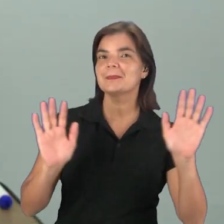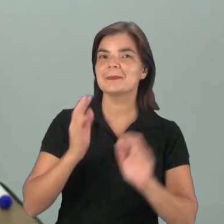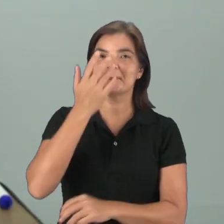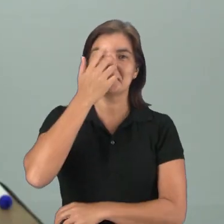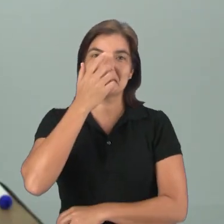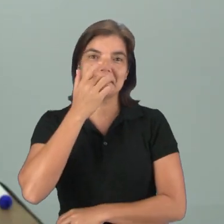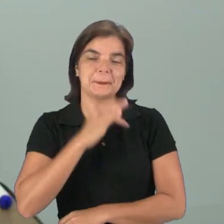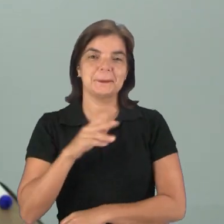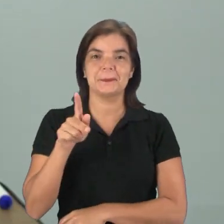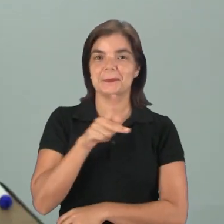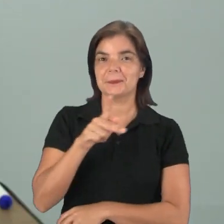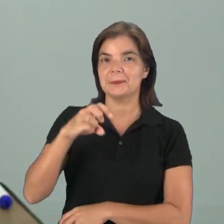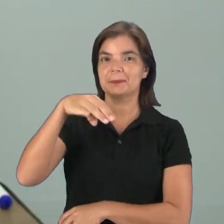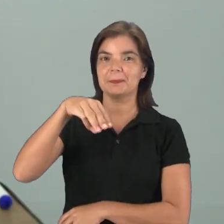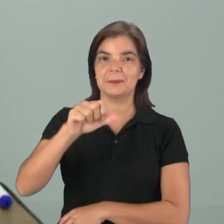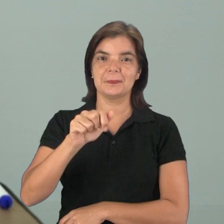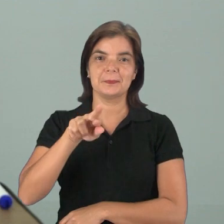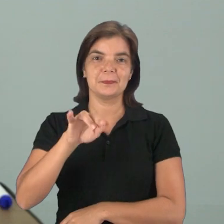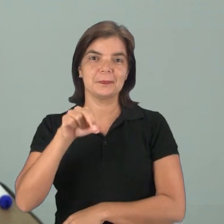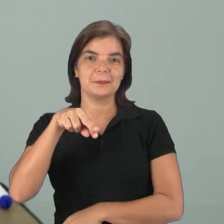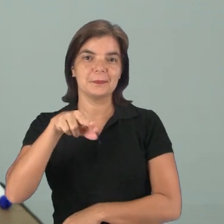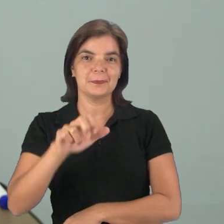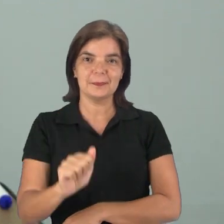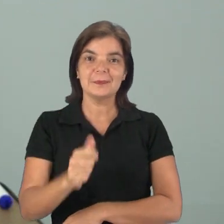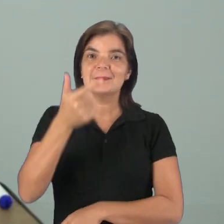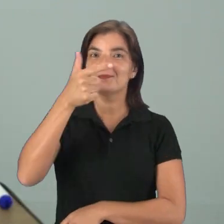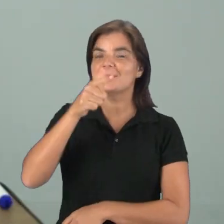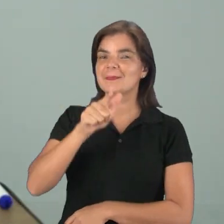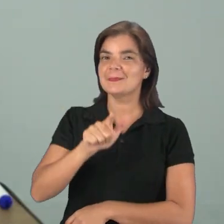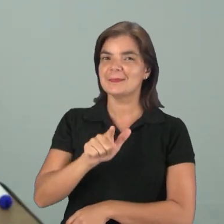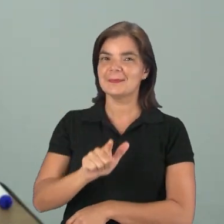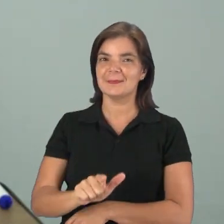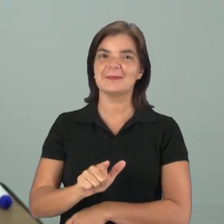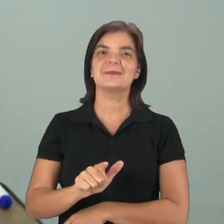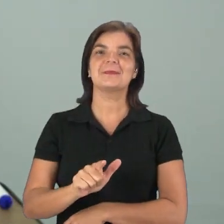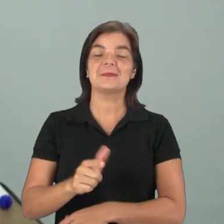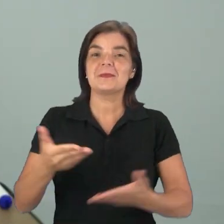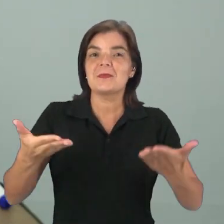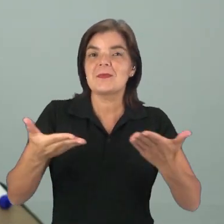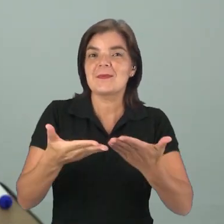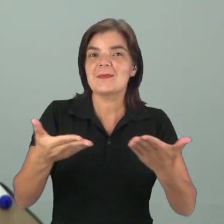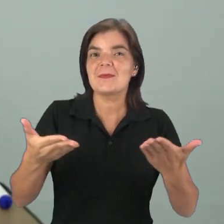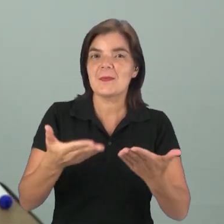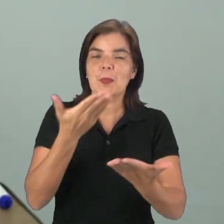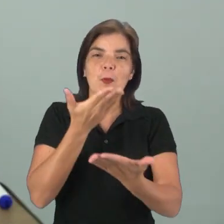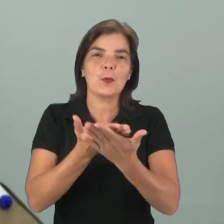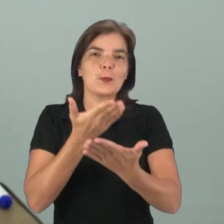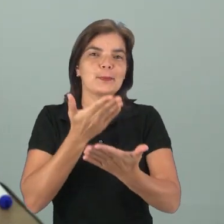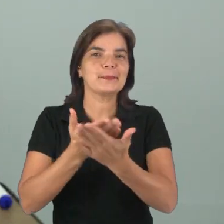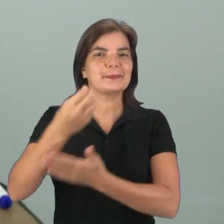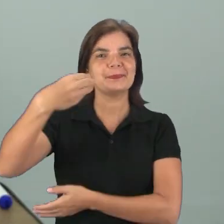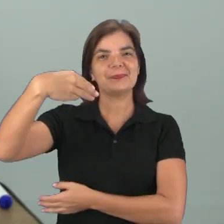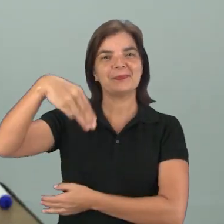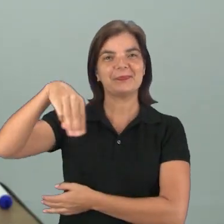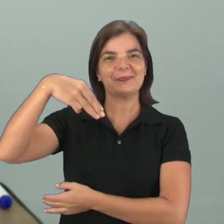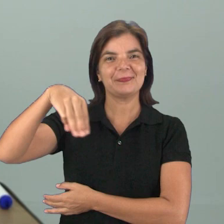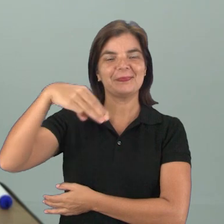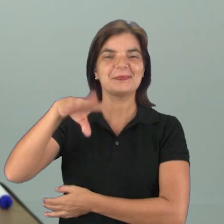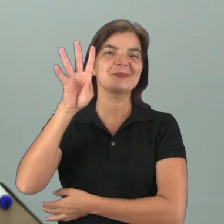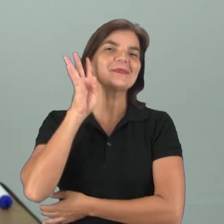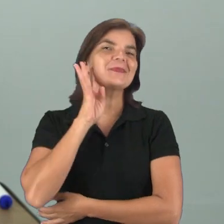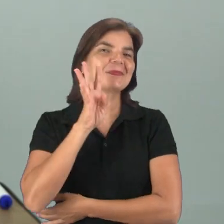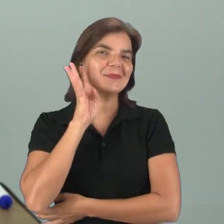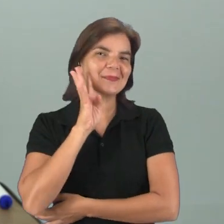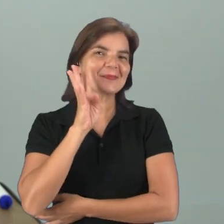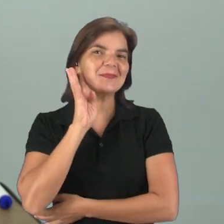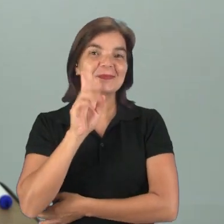Olá, crianças! Eu sou a professora Marina, estamos de volta e hoje nós vamos estudar matemática. Que